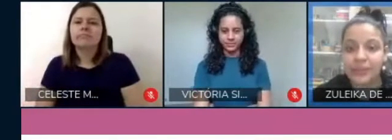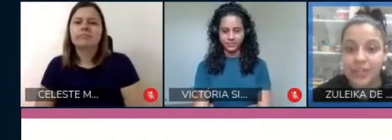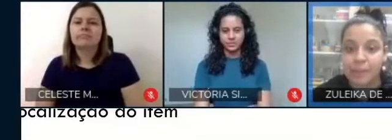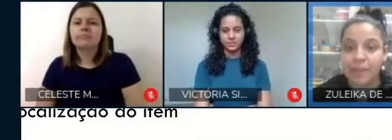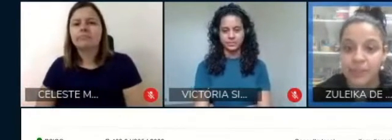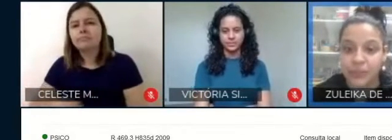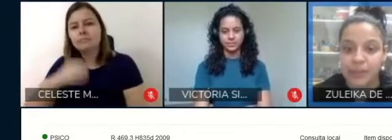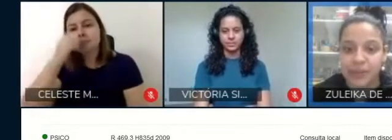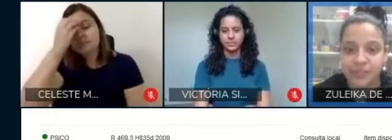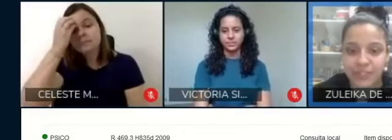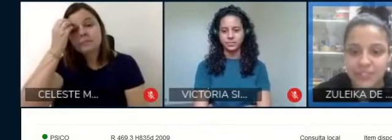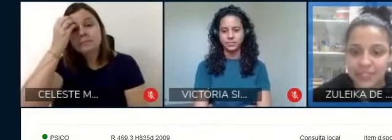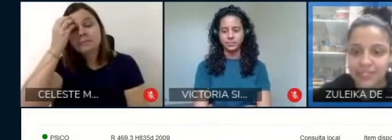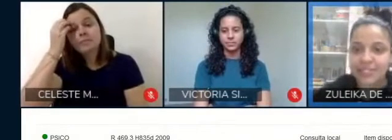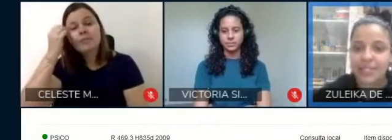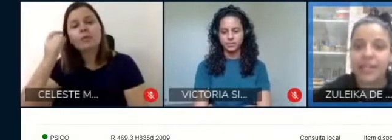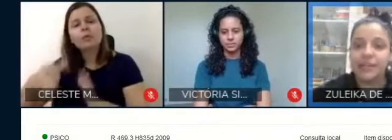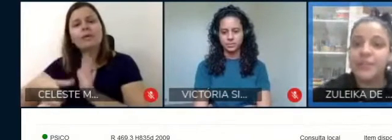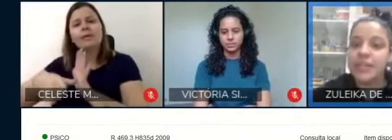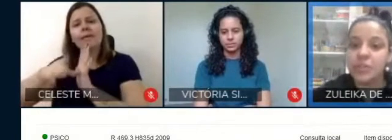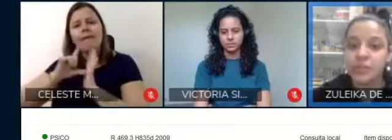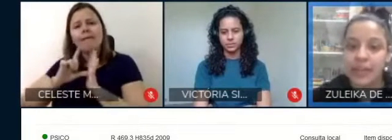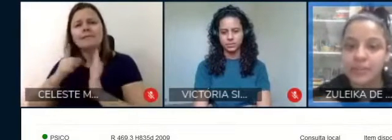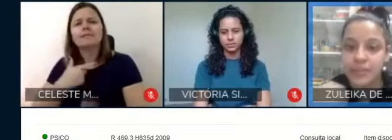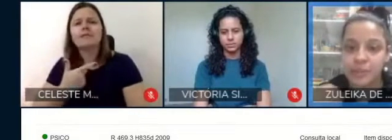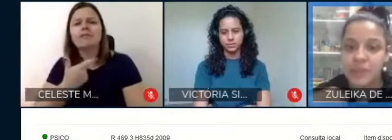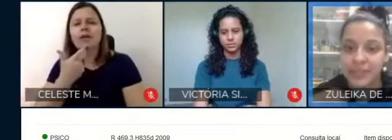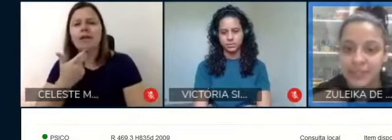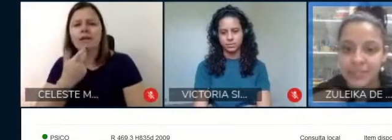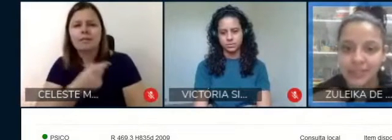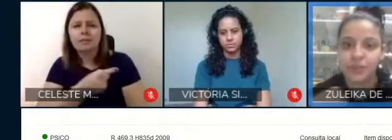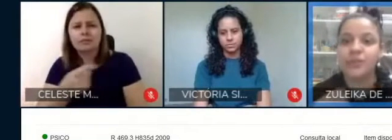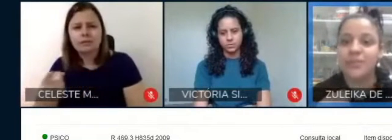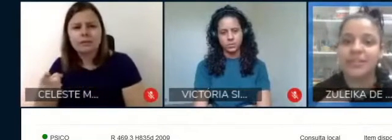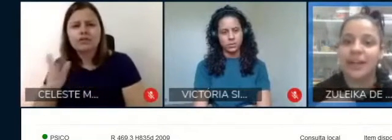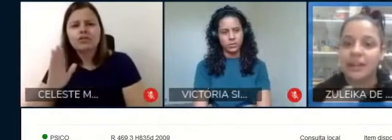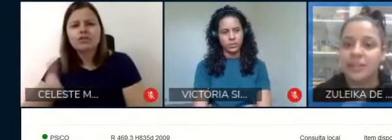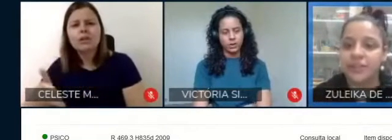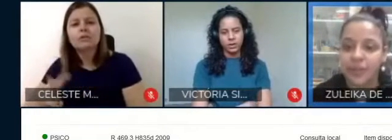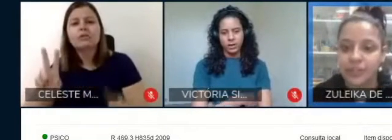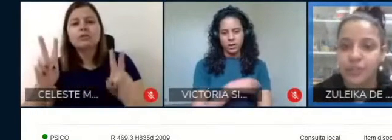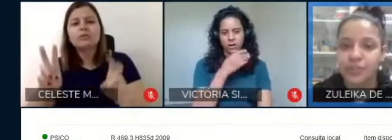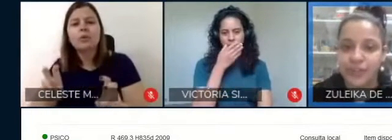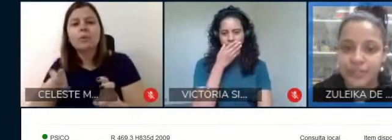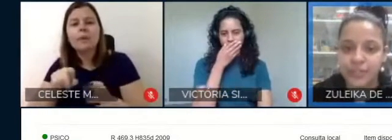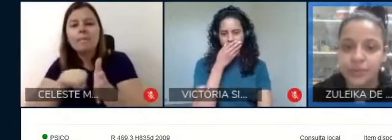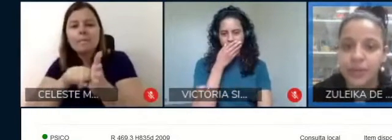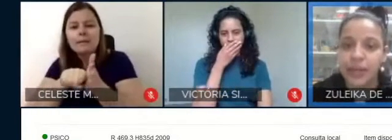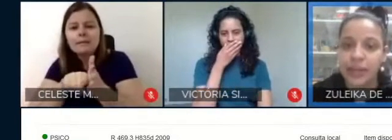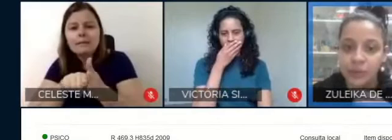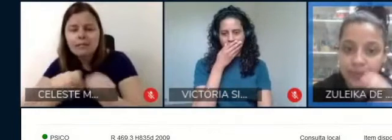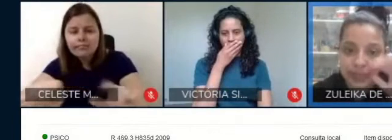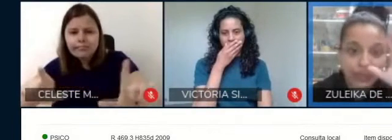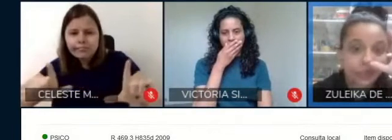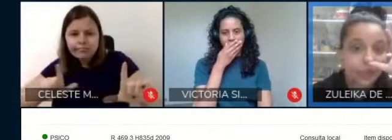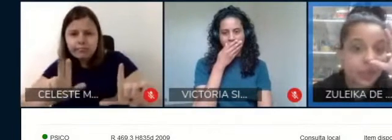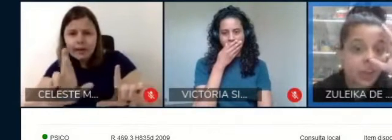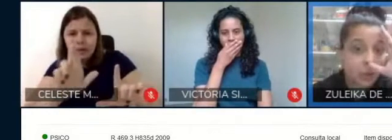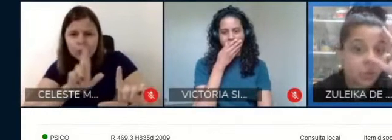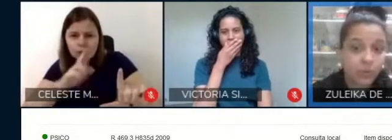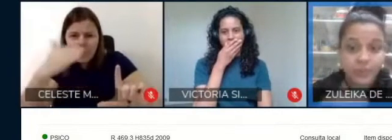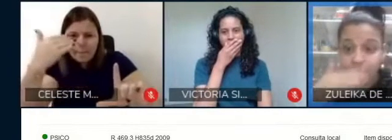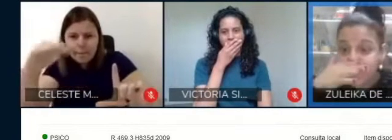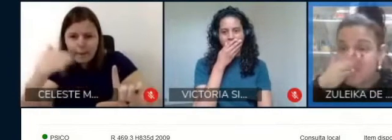Aquilo que eu já mencionei para vocês, nos resultados de pesquisa, quando se trata de um livro físico, eu